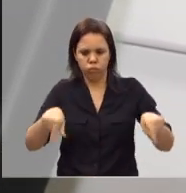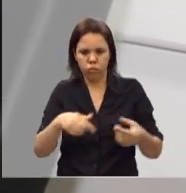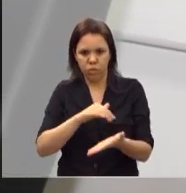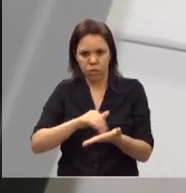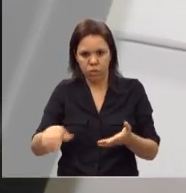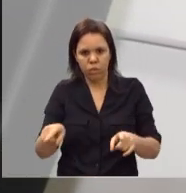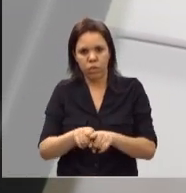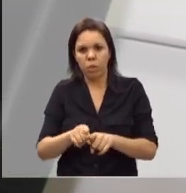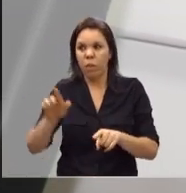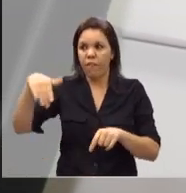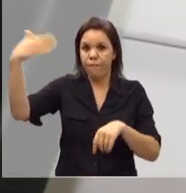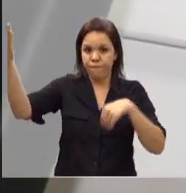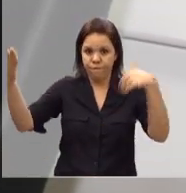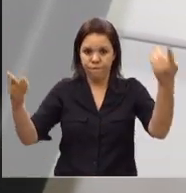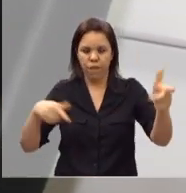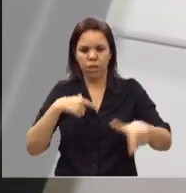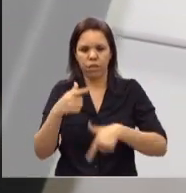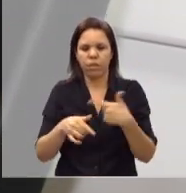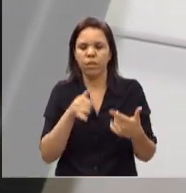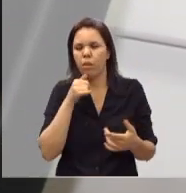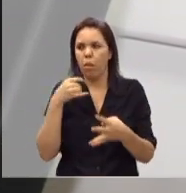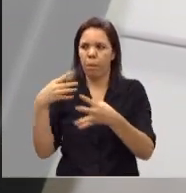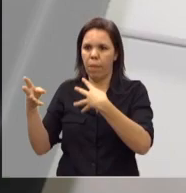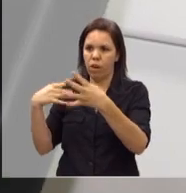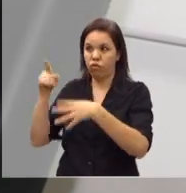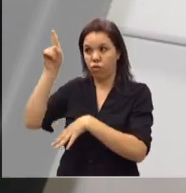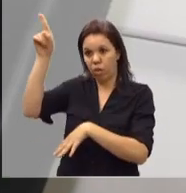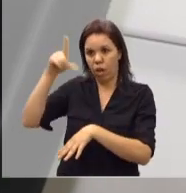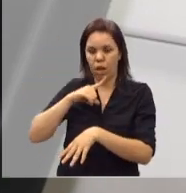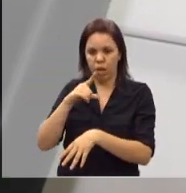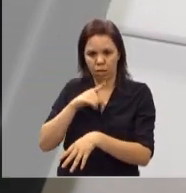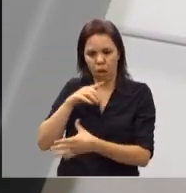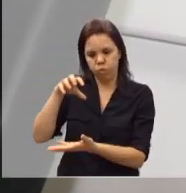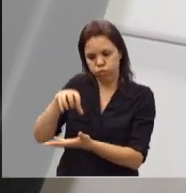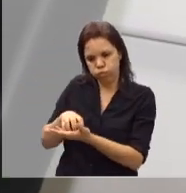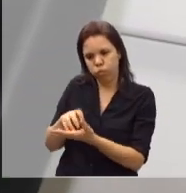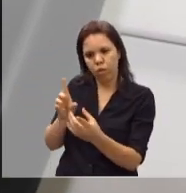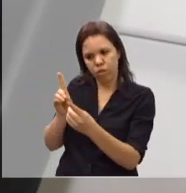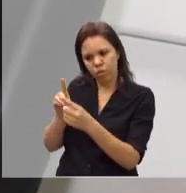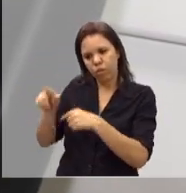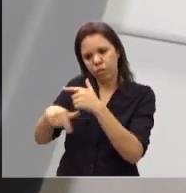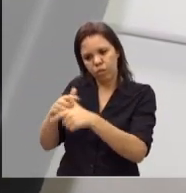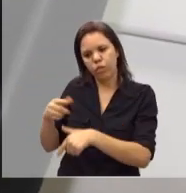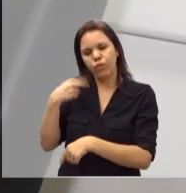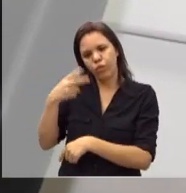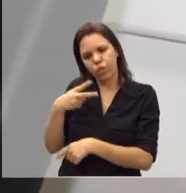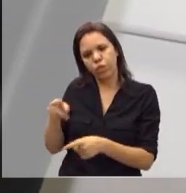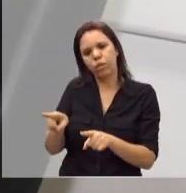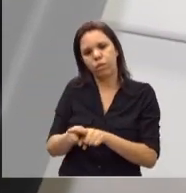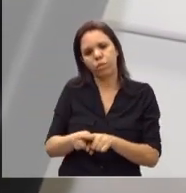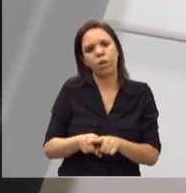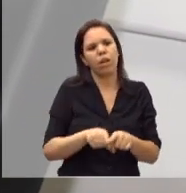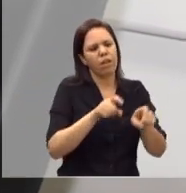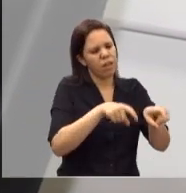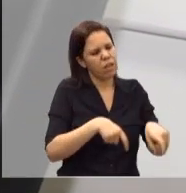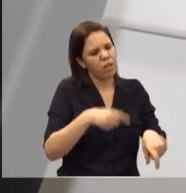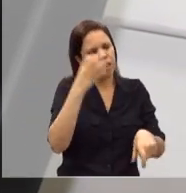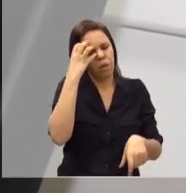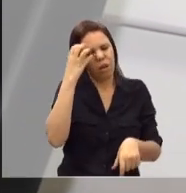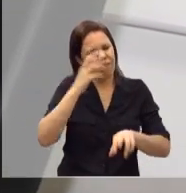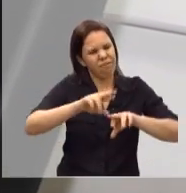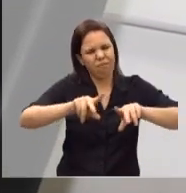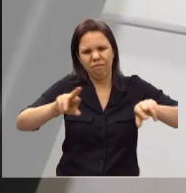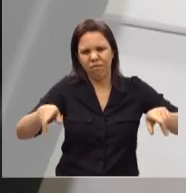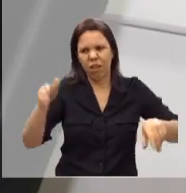tenho umas bases de trabalho, por exemplo, Barão Geraldo tem uma grande base de trabalho, Chácara da Barra tem uma outra grande base de trabalho, Taquaral